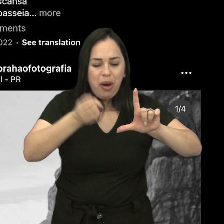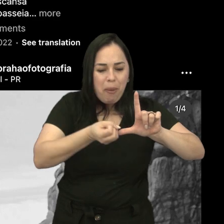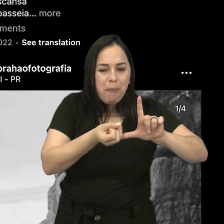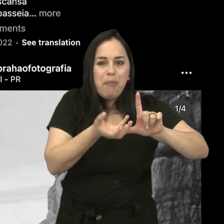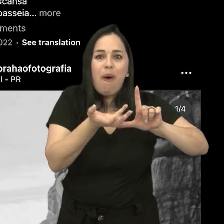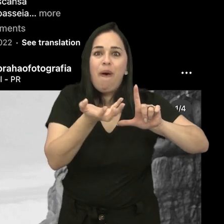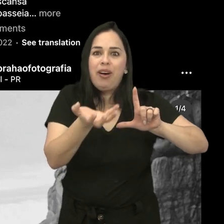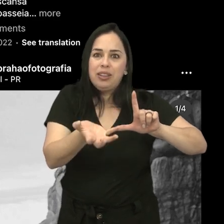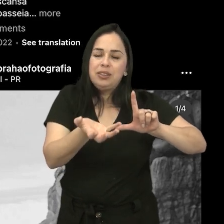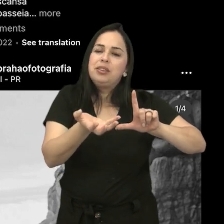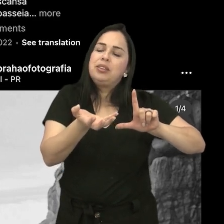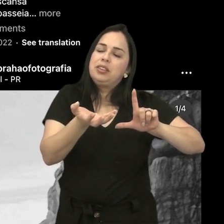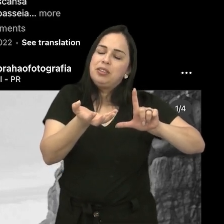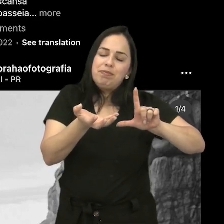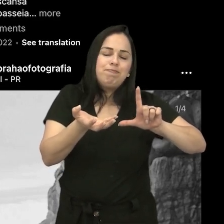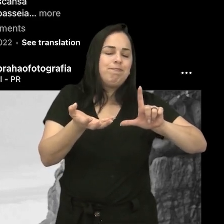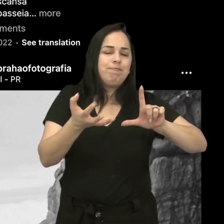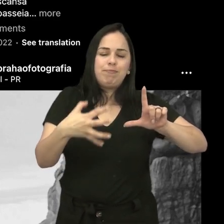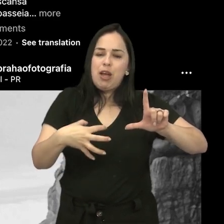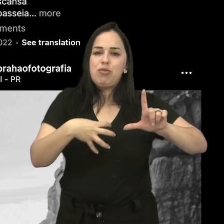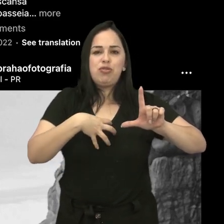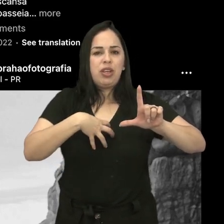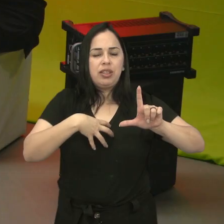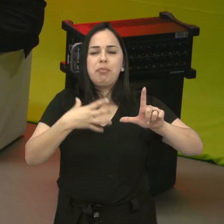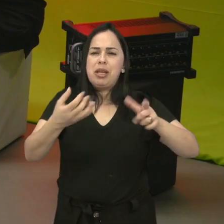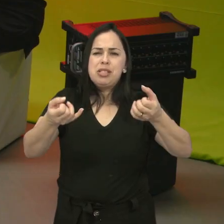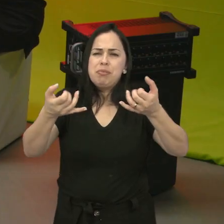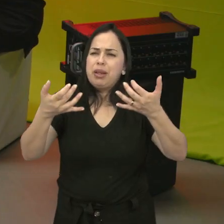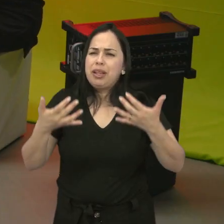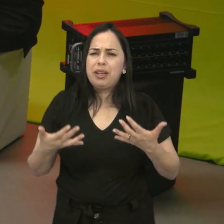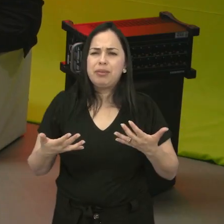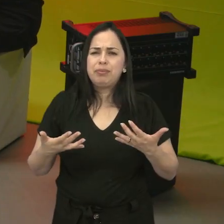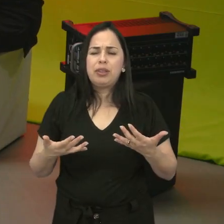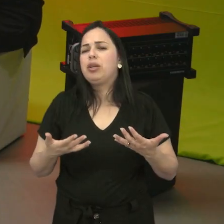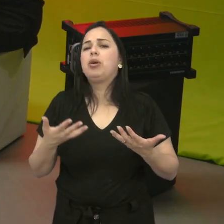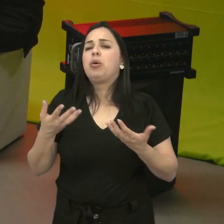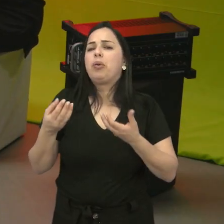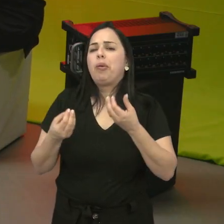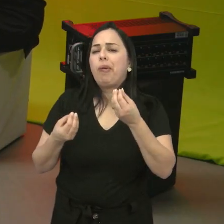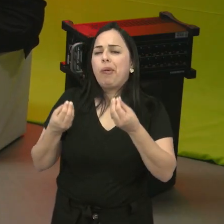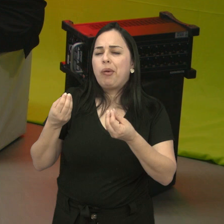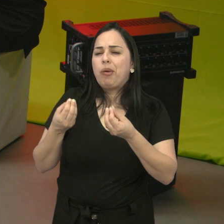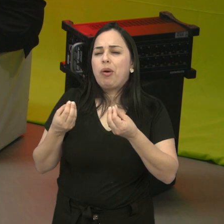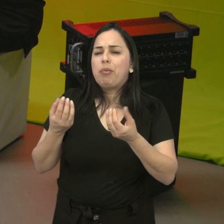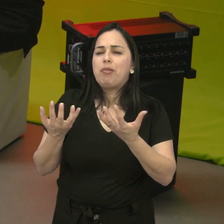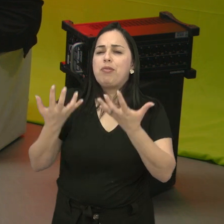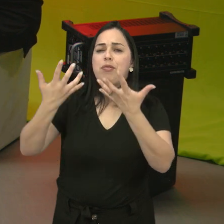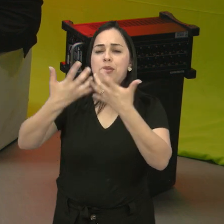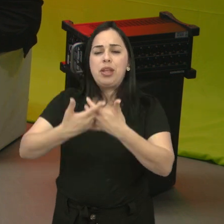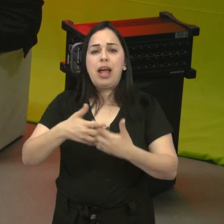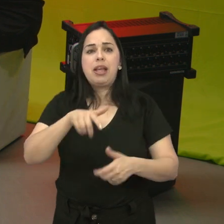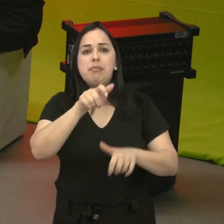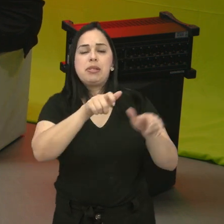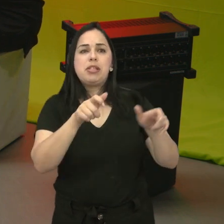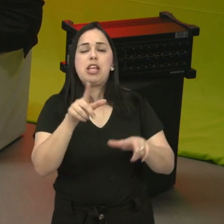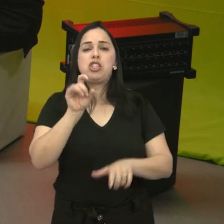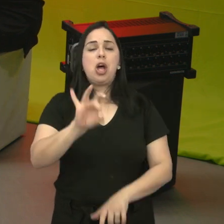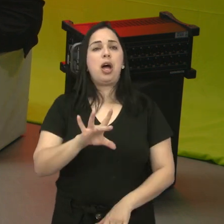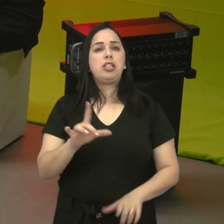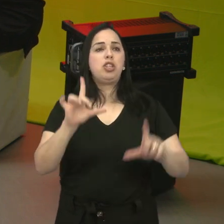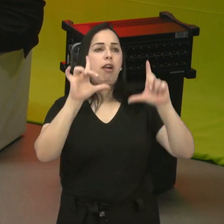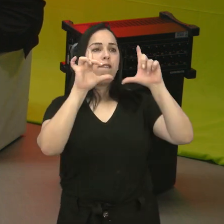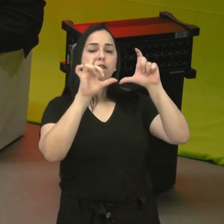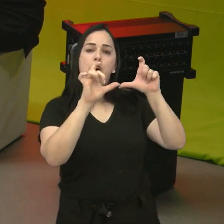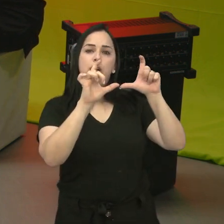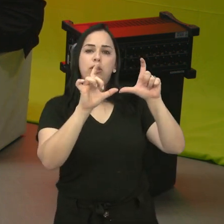um poema mesmo. Então é uma coisa muito poética. É, conta pra gente como é que é isso também, porque às vezes as pessoas acham, ai, tirar